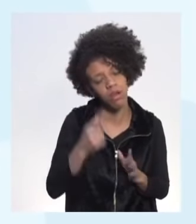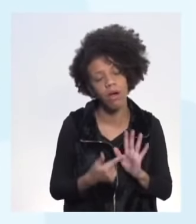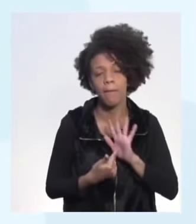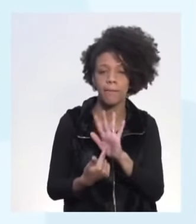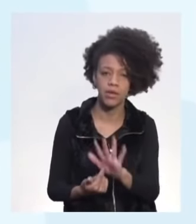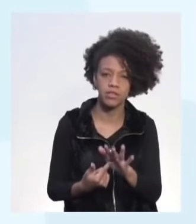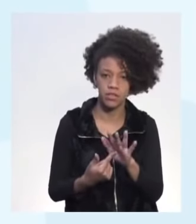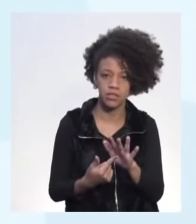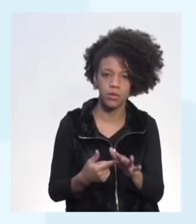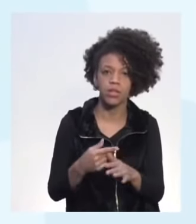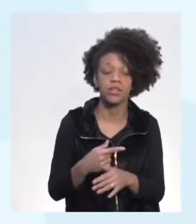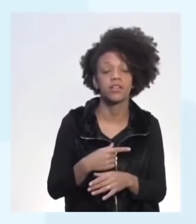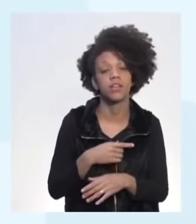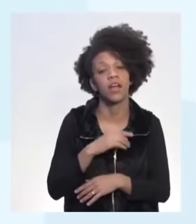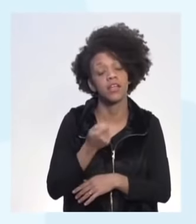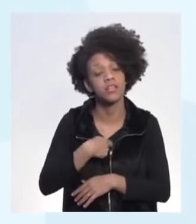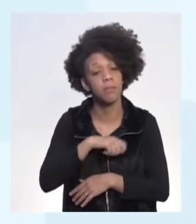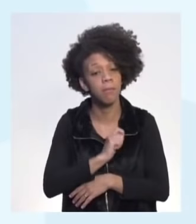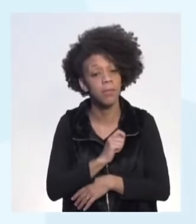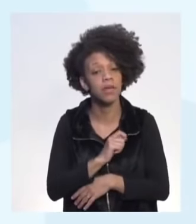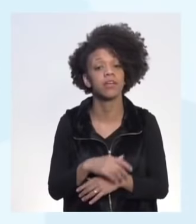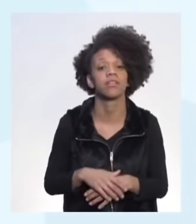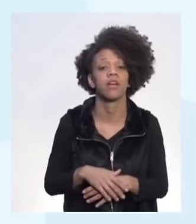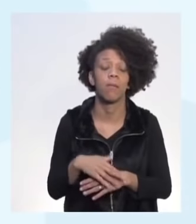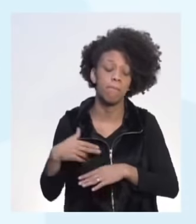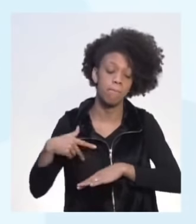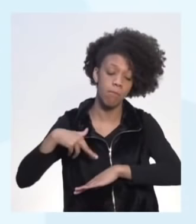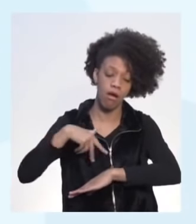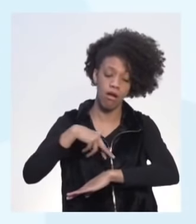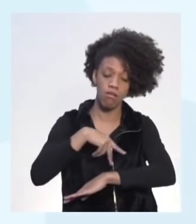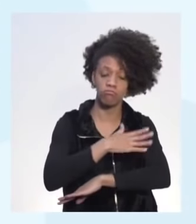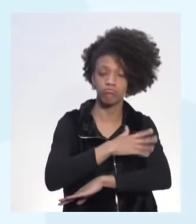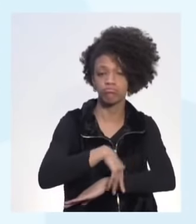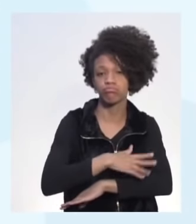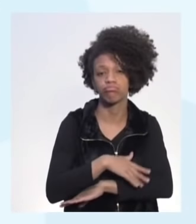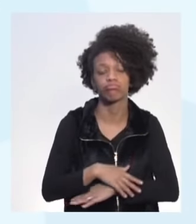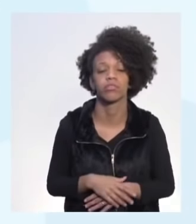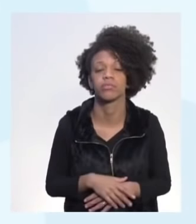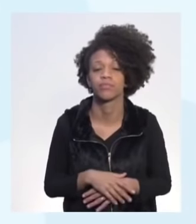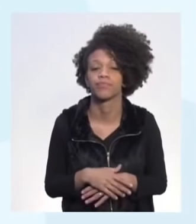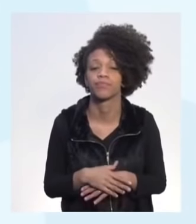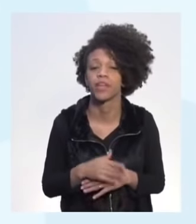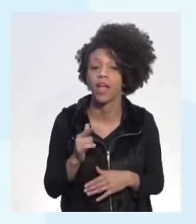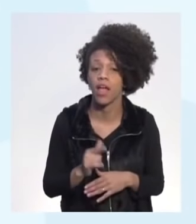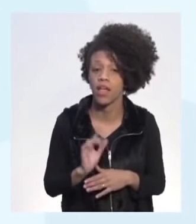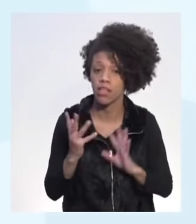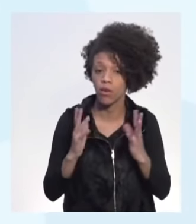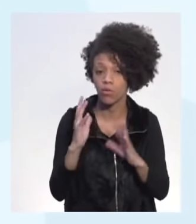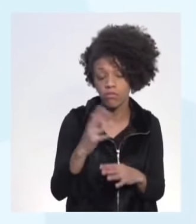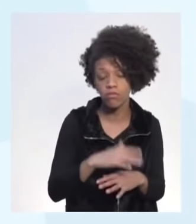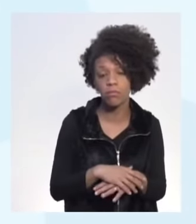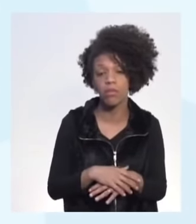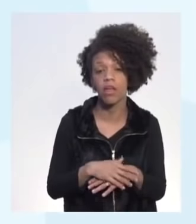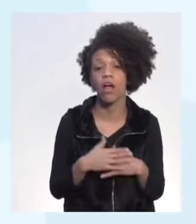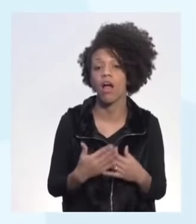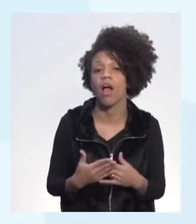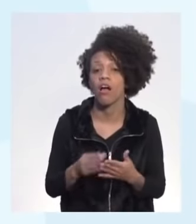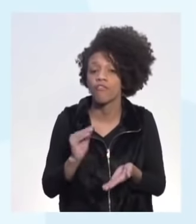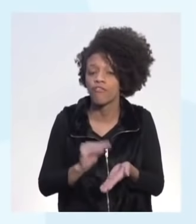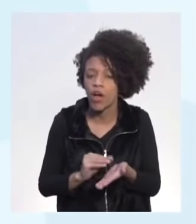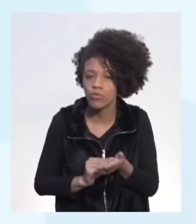Espanha, perambulando pelas ruas. De acordo com especialistas, esses fenômenos têm ocorrido devido à ausência